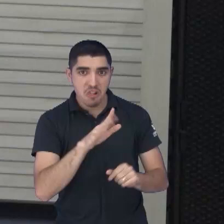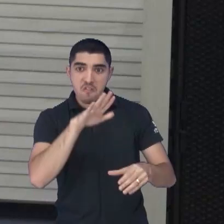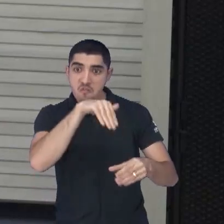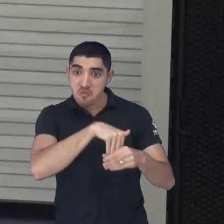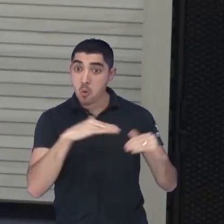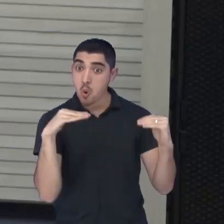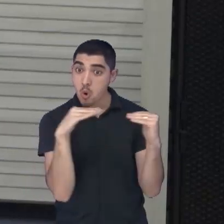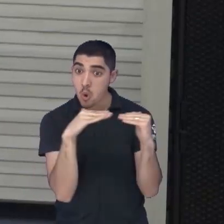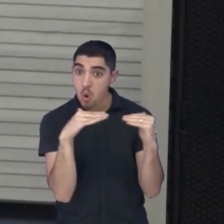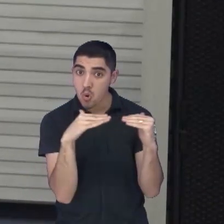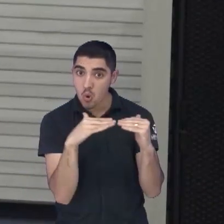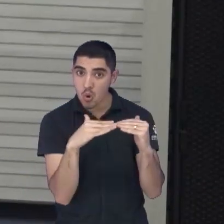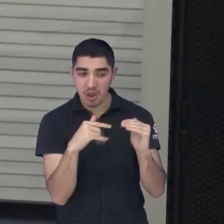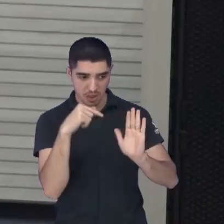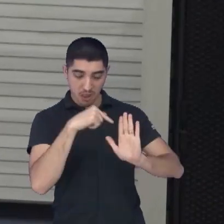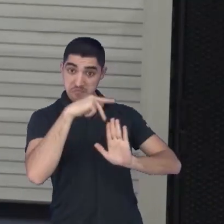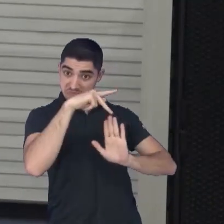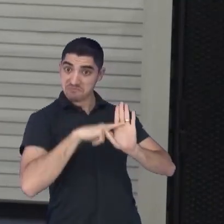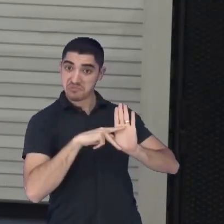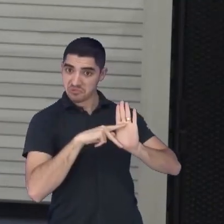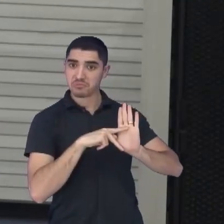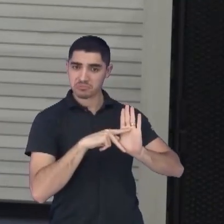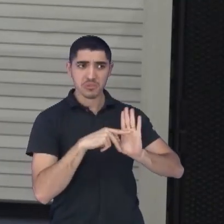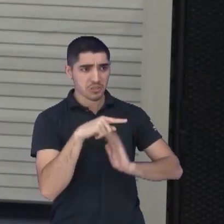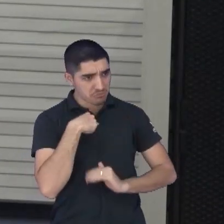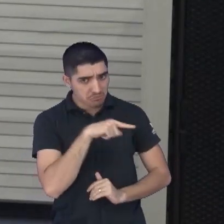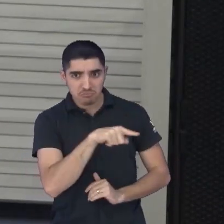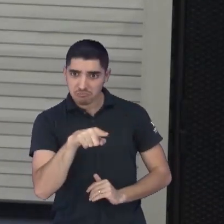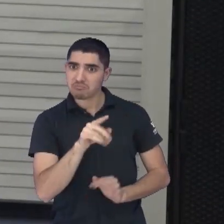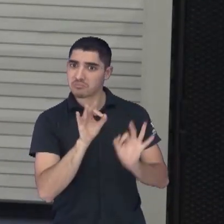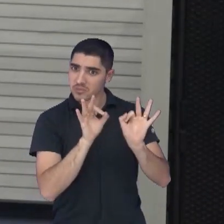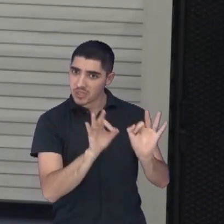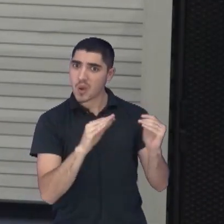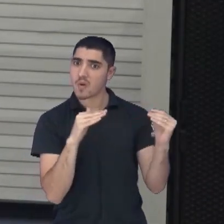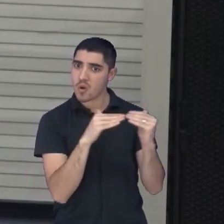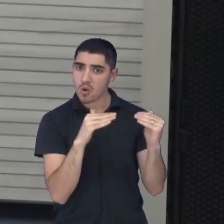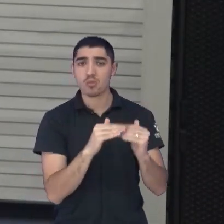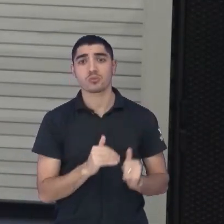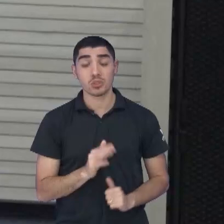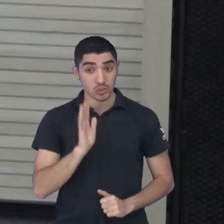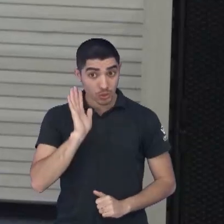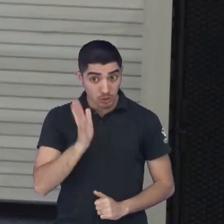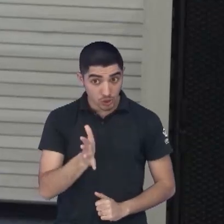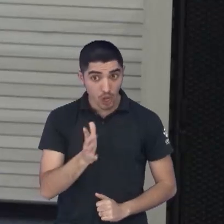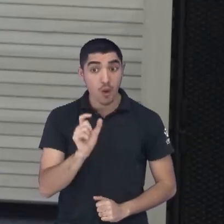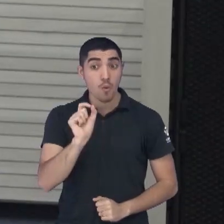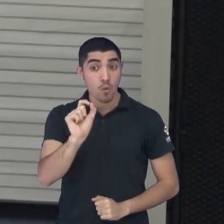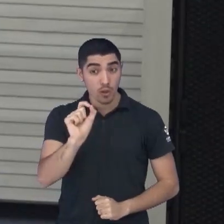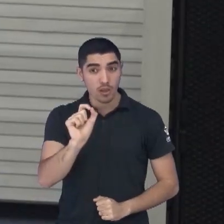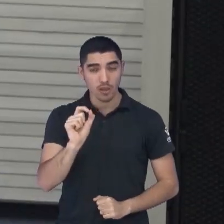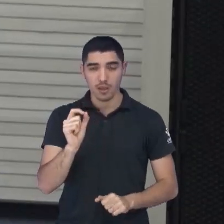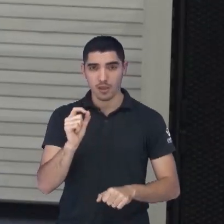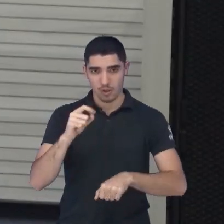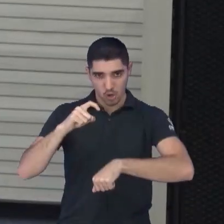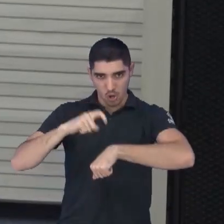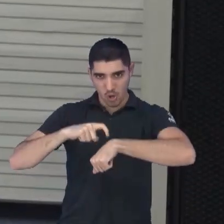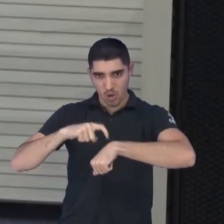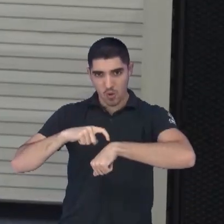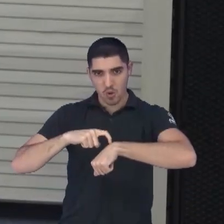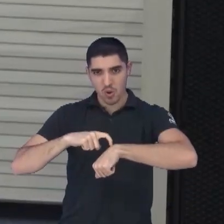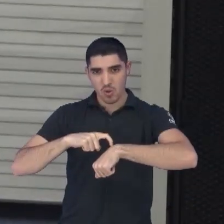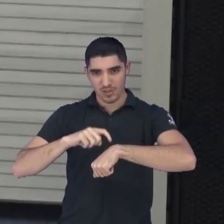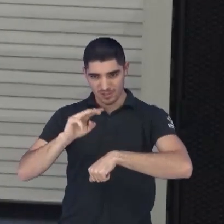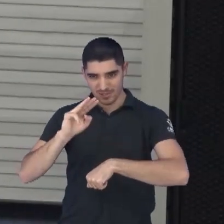a esse projeto. Foram horas, desde as 13 horas, das